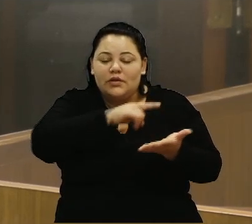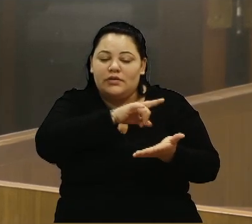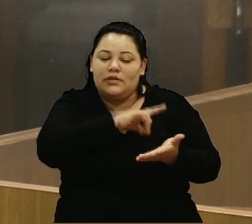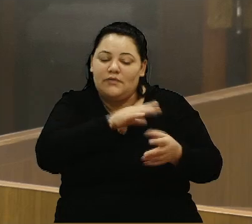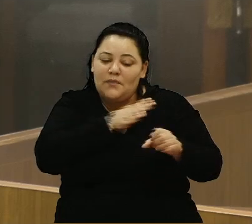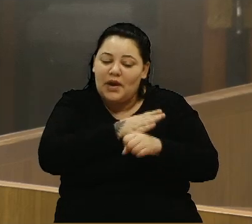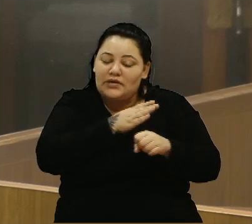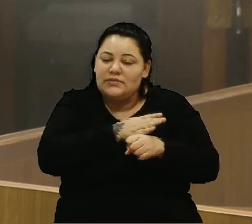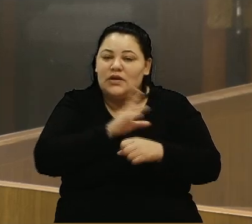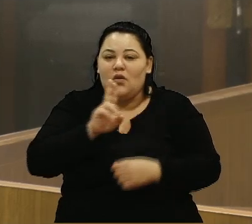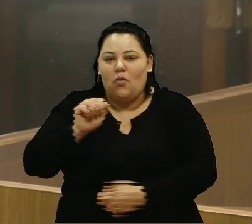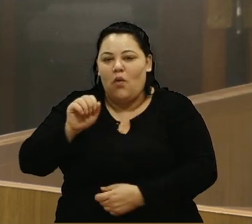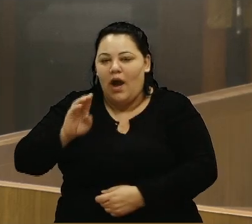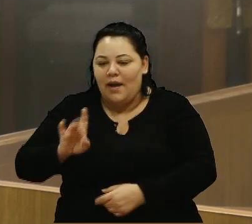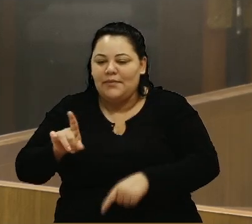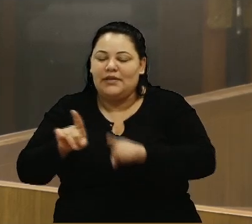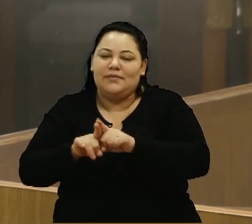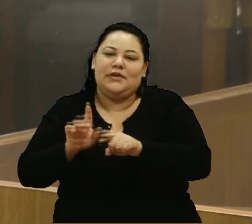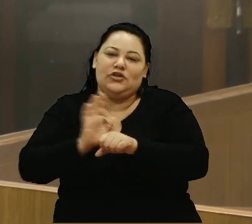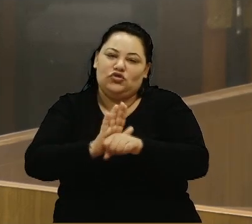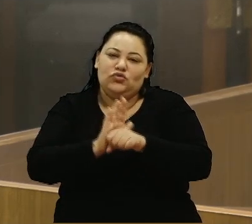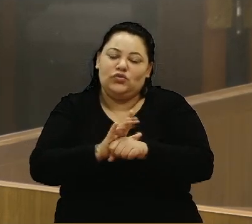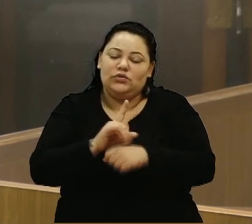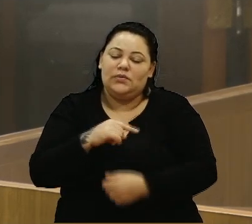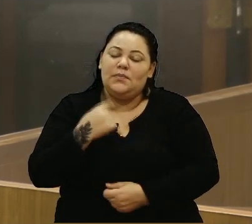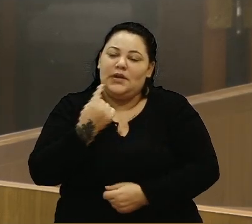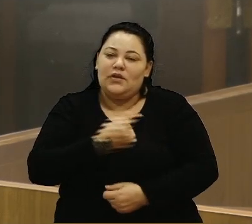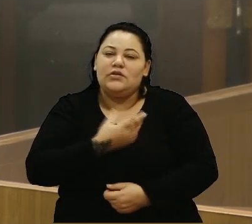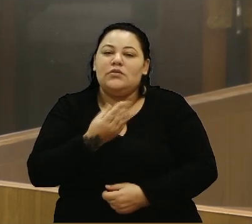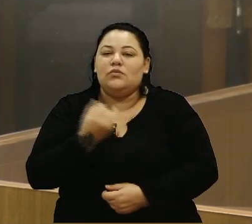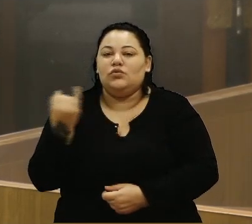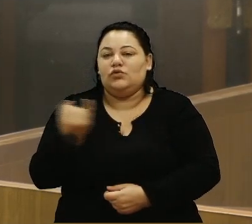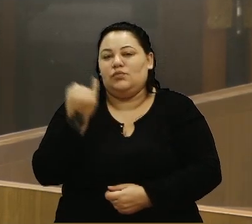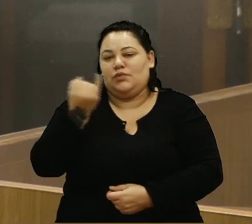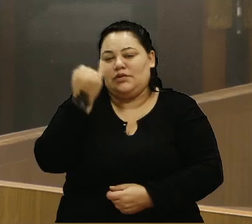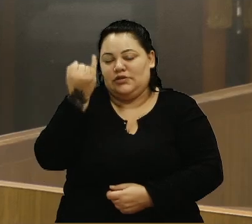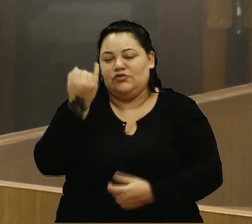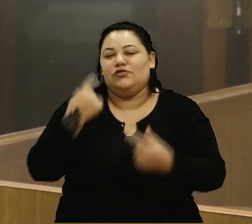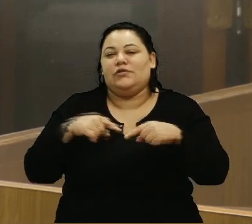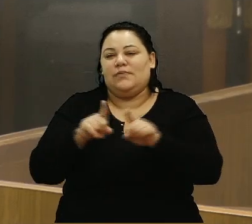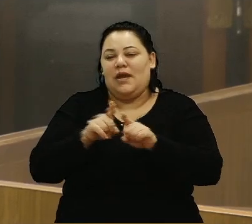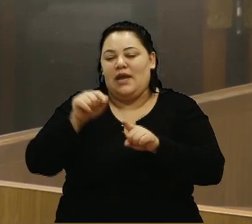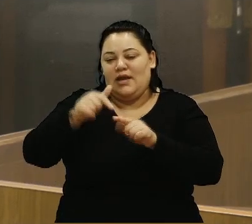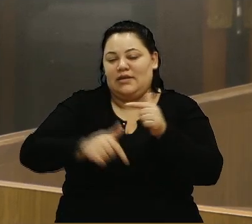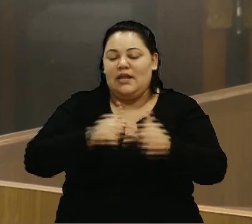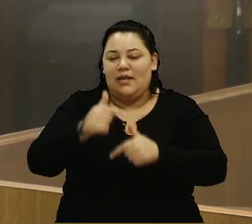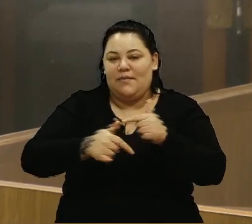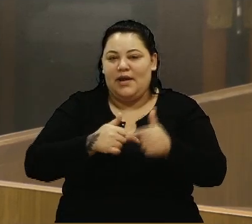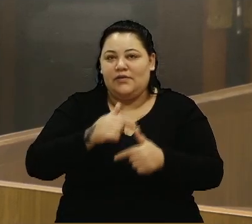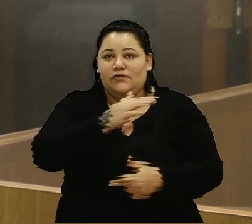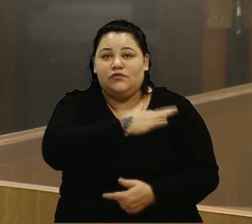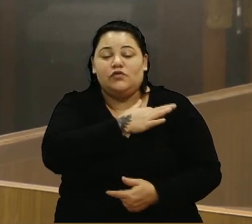da entidade. Então, isso, para nós, é bem importante, esse trabalho